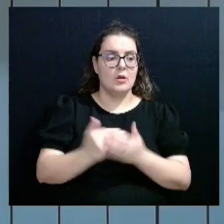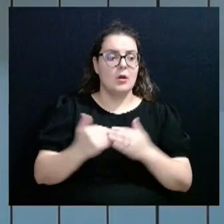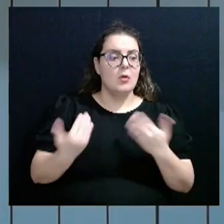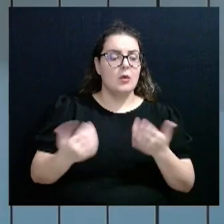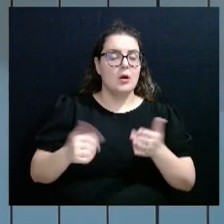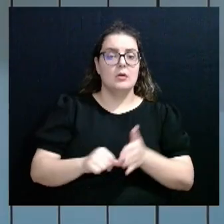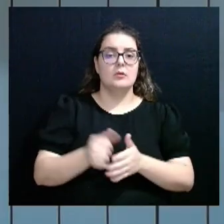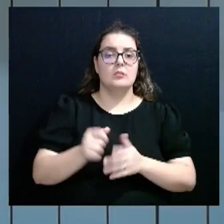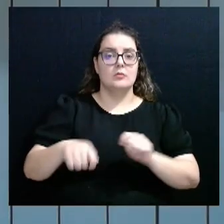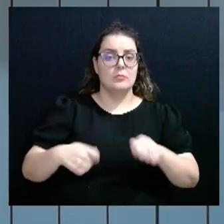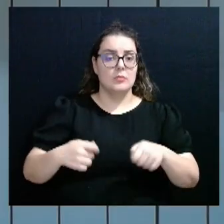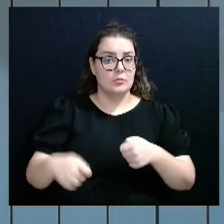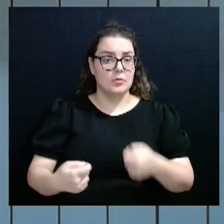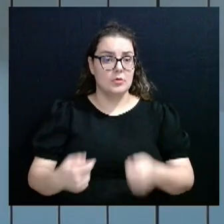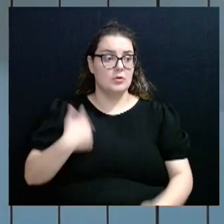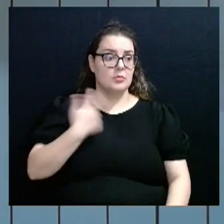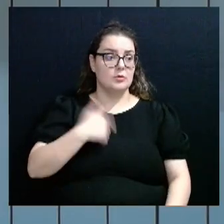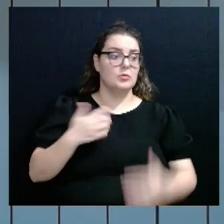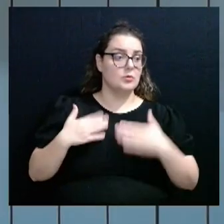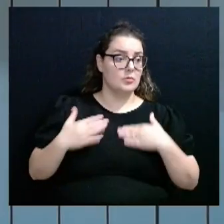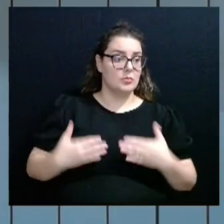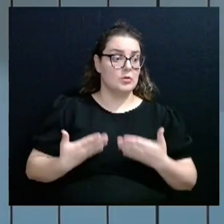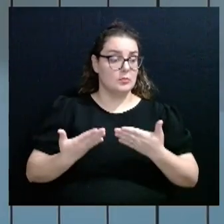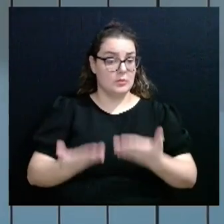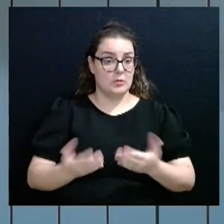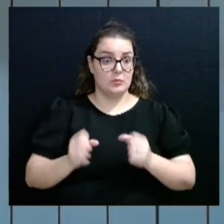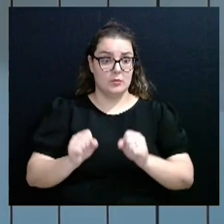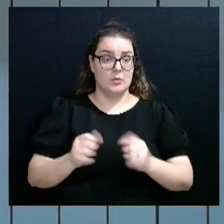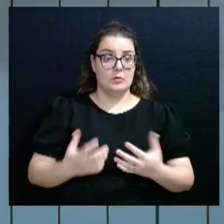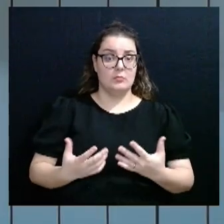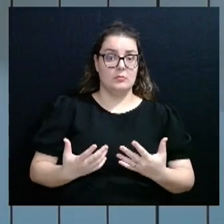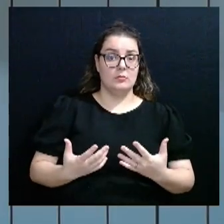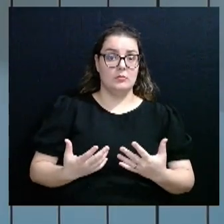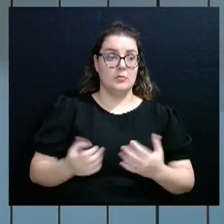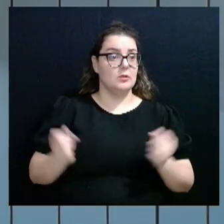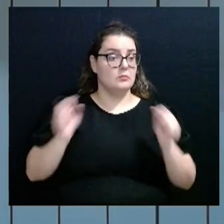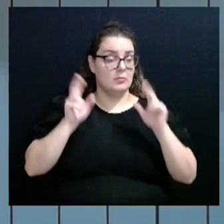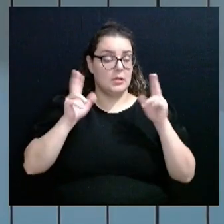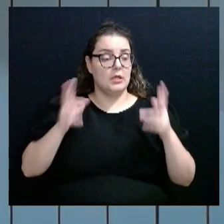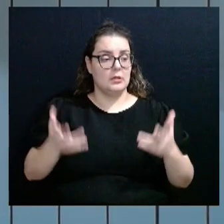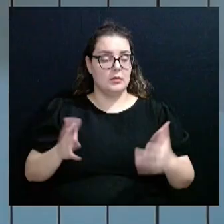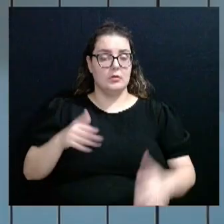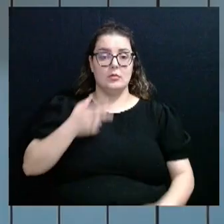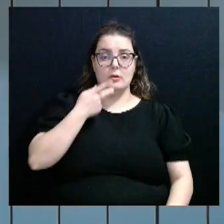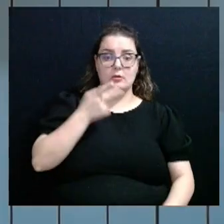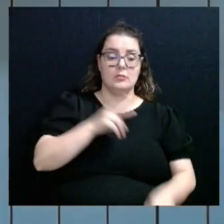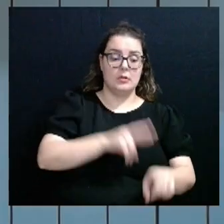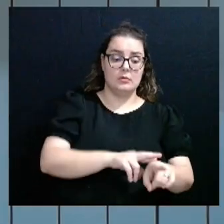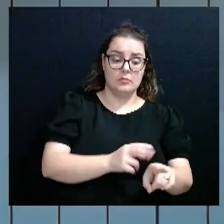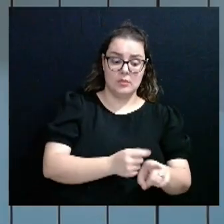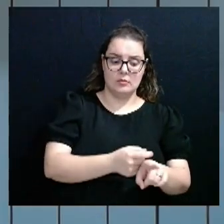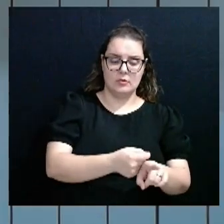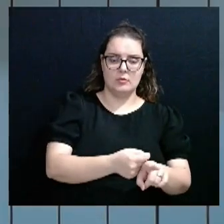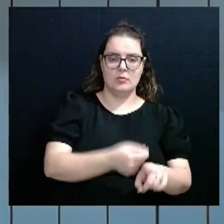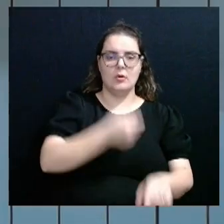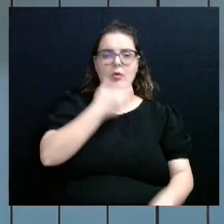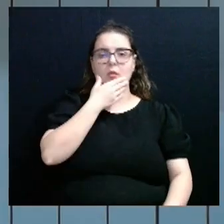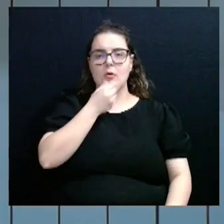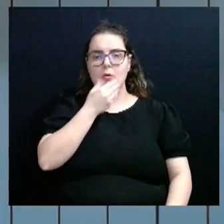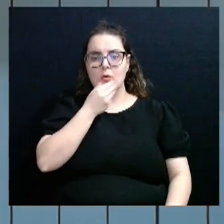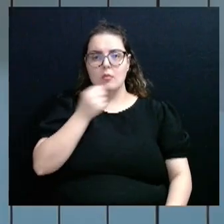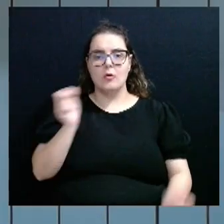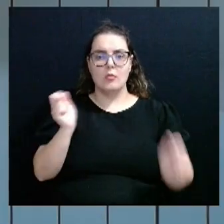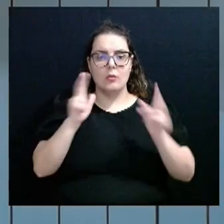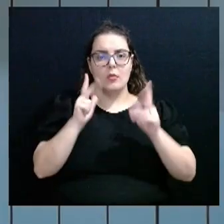sinais que o nosso corpo dá para a gente poder acender o alerta? Quando a gente fala de câncer de próstata, o homem tem que estar atento a